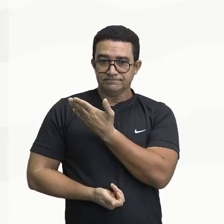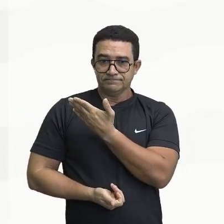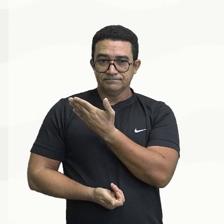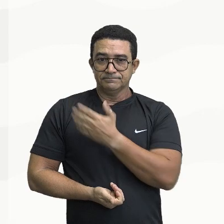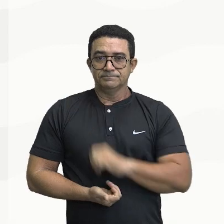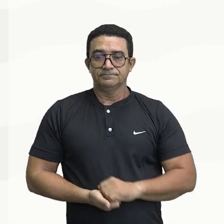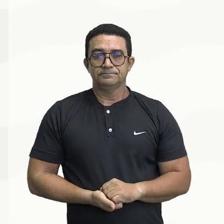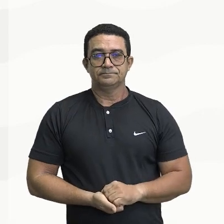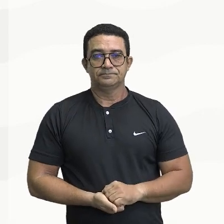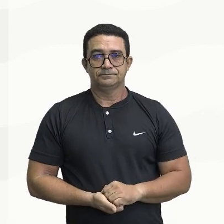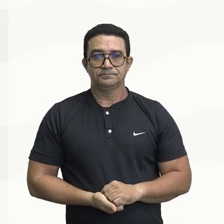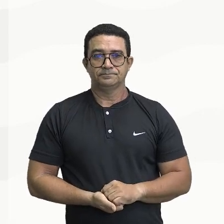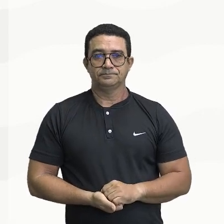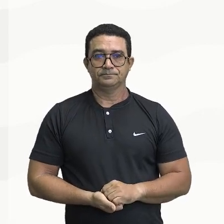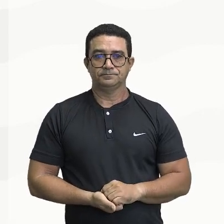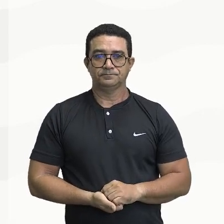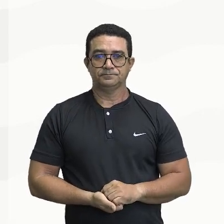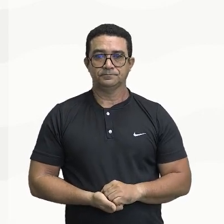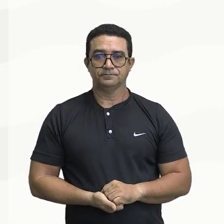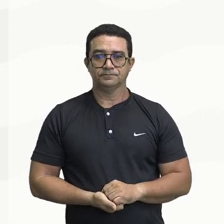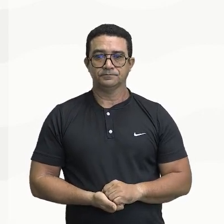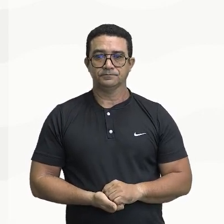nome.